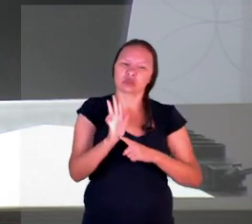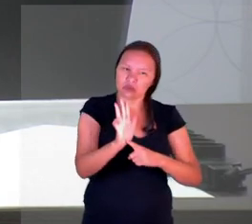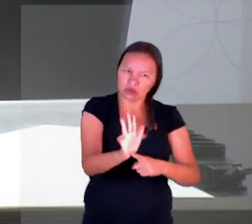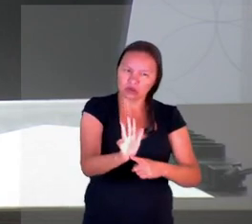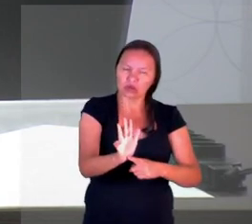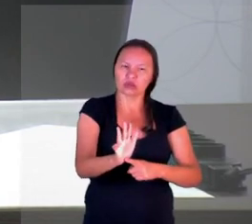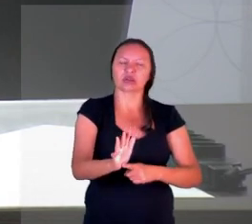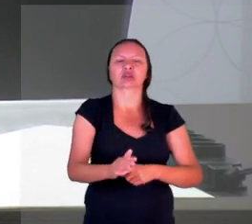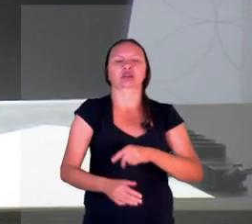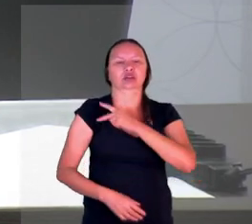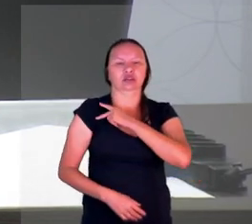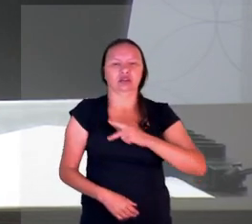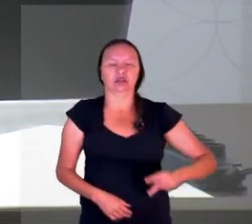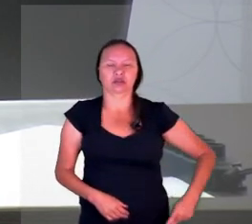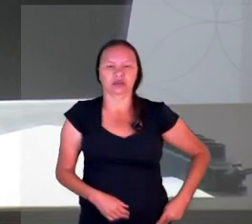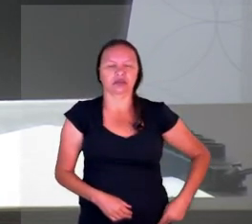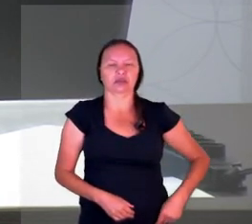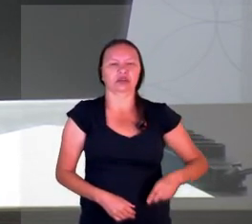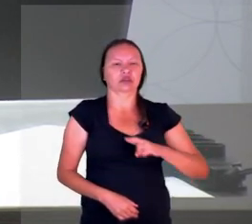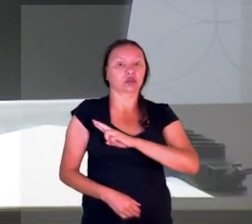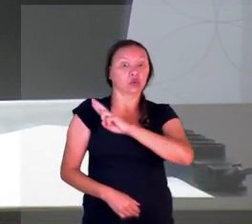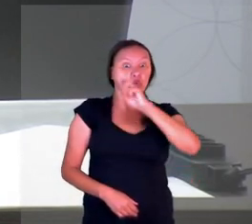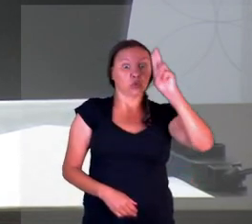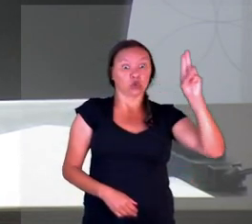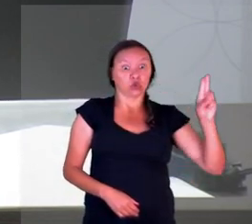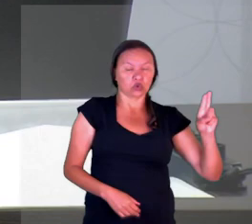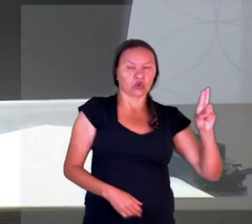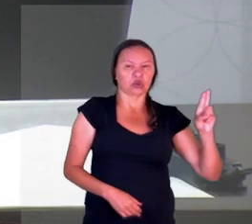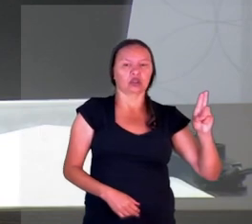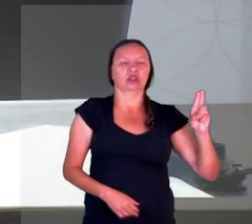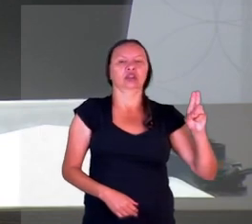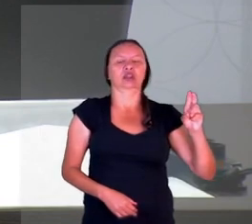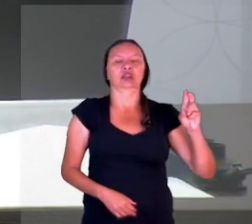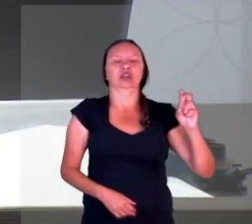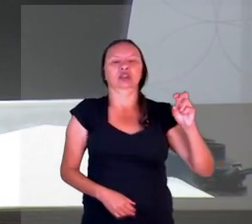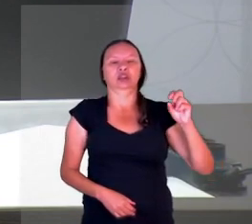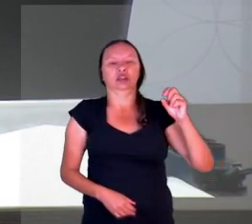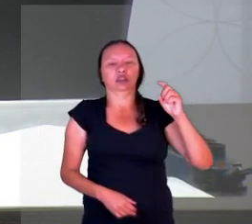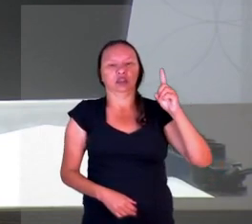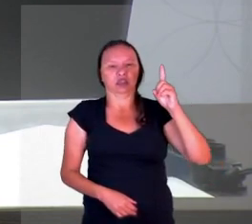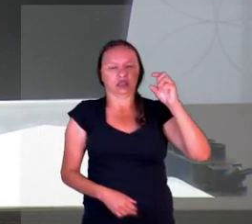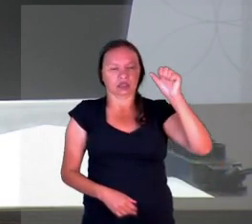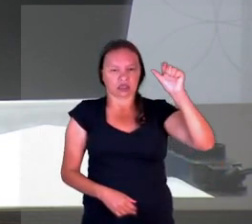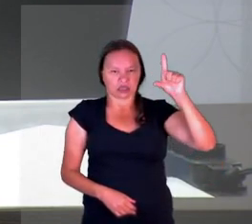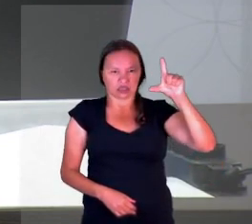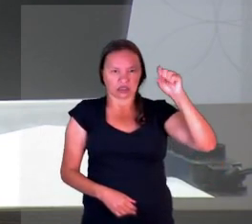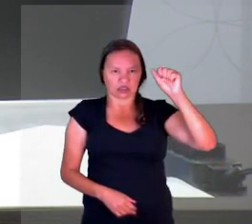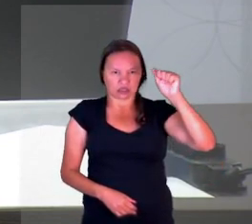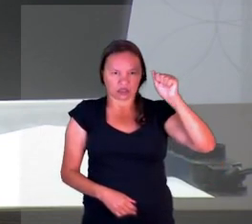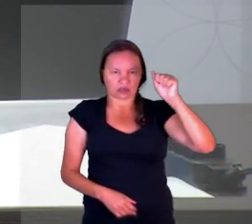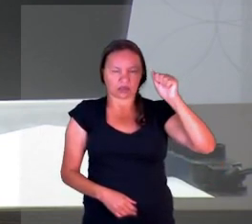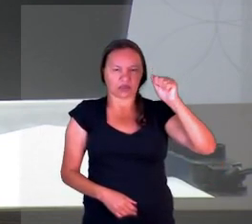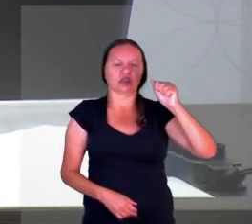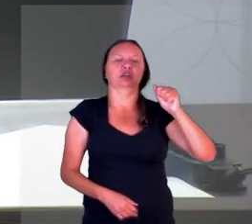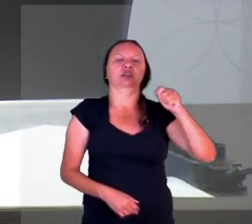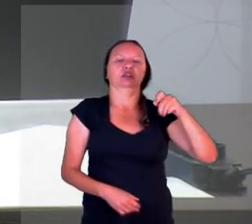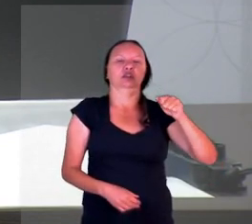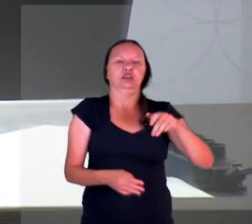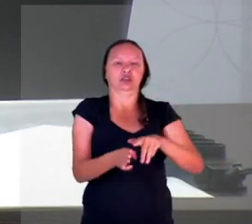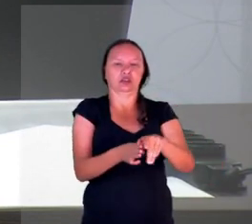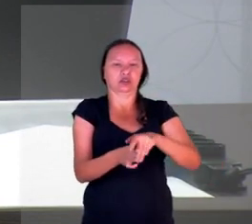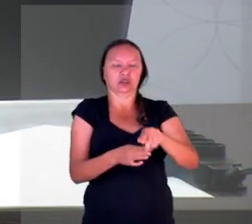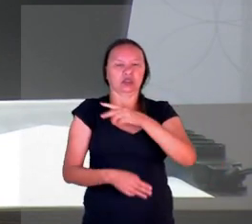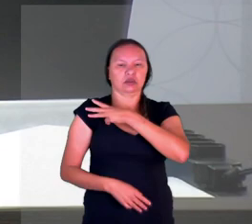presidenta e em nome dela né elisabeta recina agradeceu o convite do minist do Conselho Nacional do Ministério Público